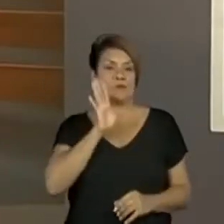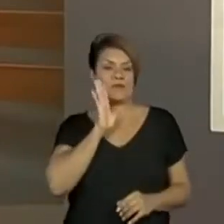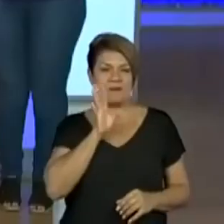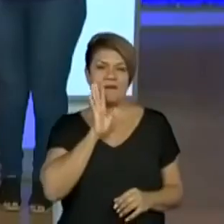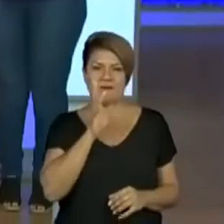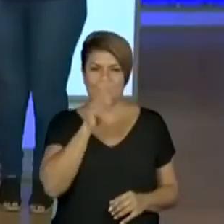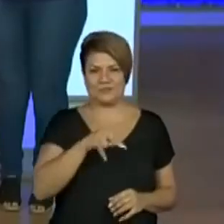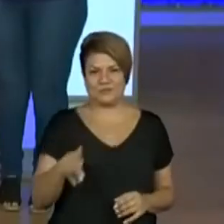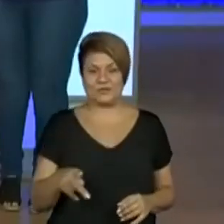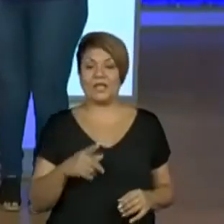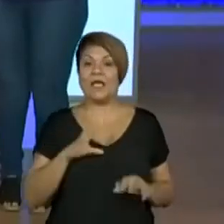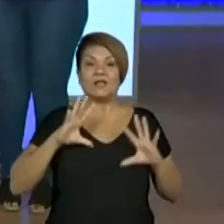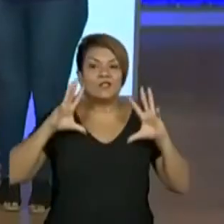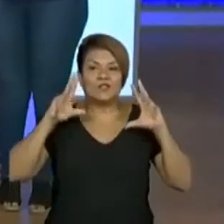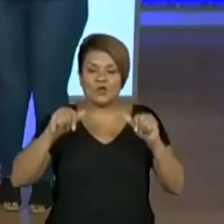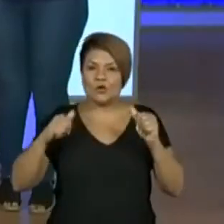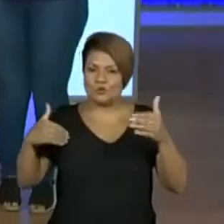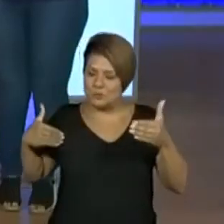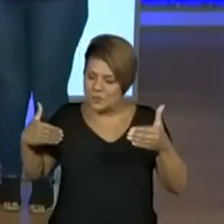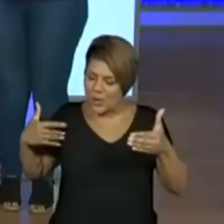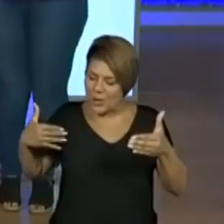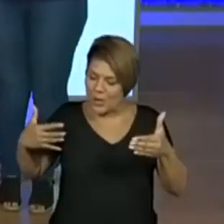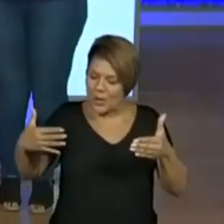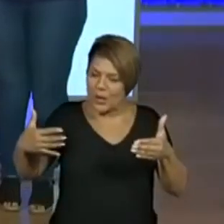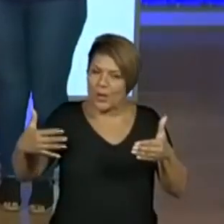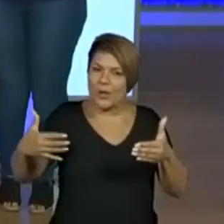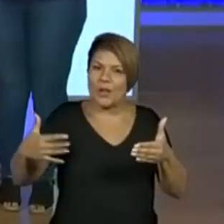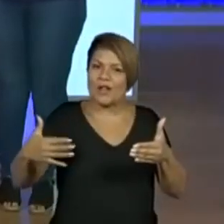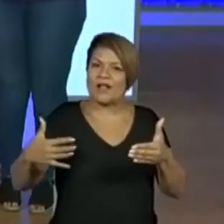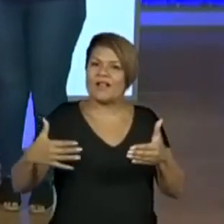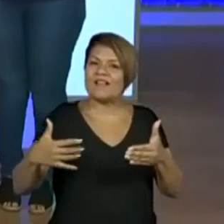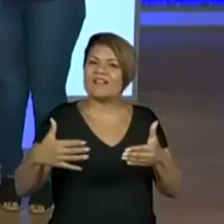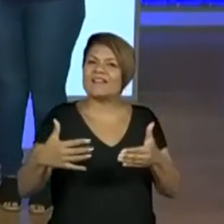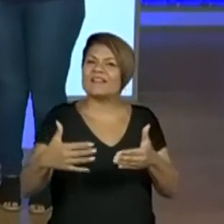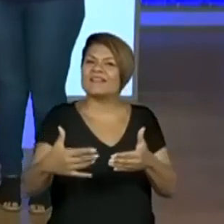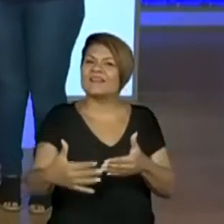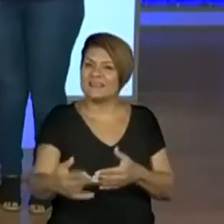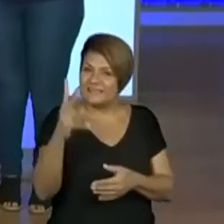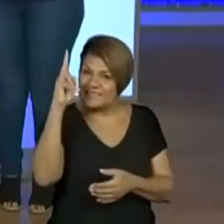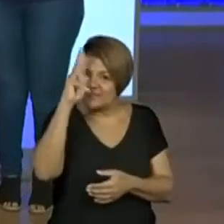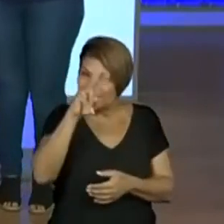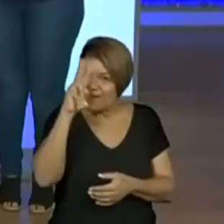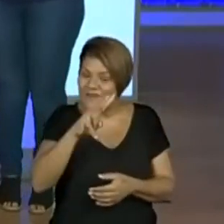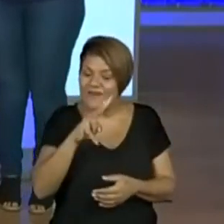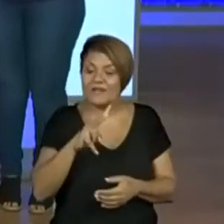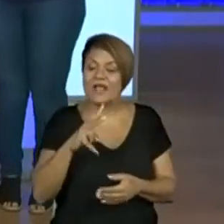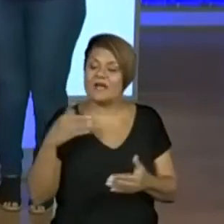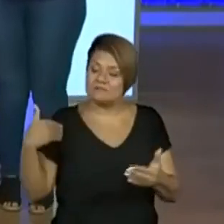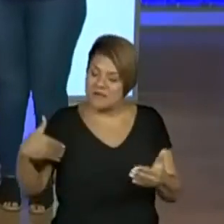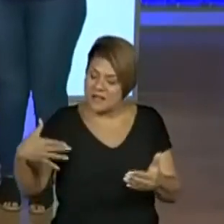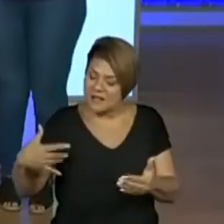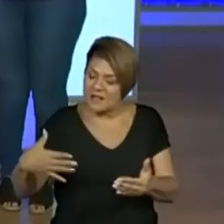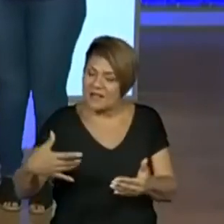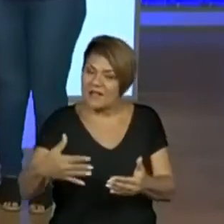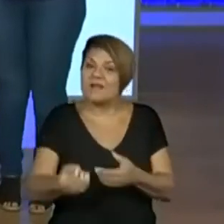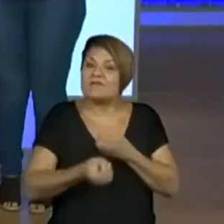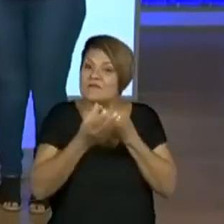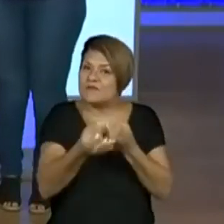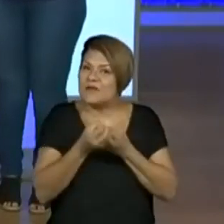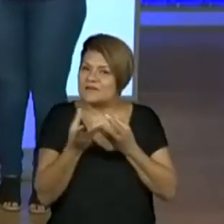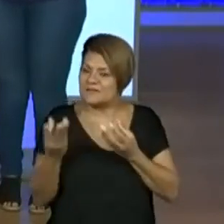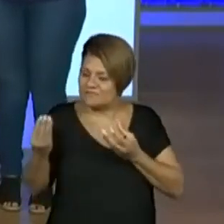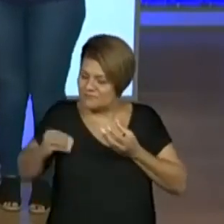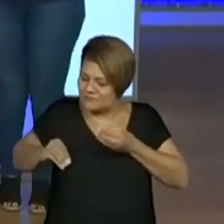esse percurso narrativo vai dando condições deles irem já trazendo outras informações, né?